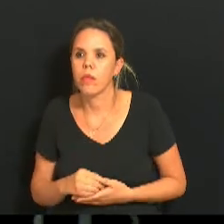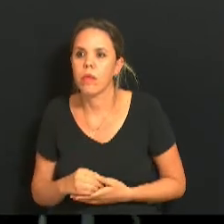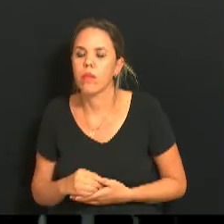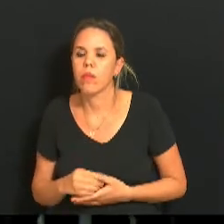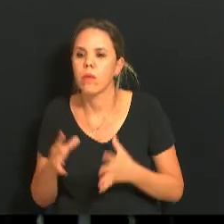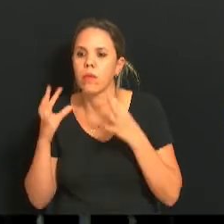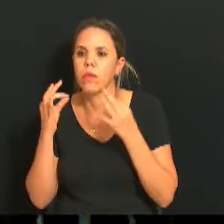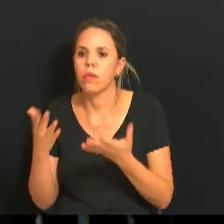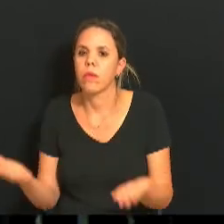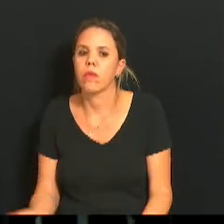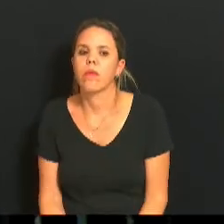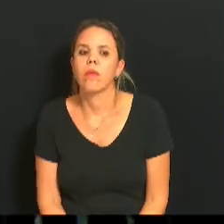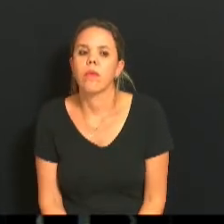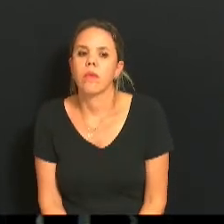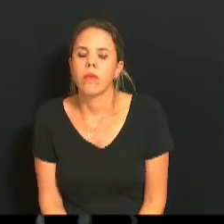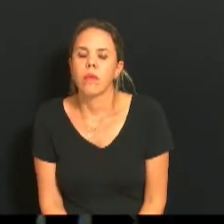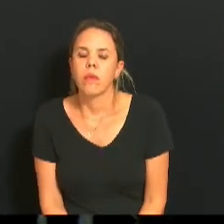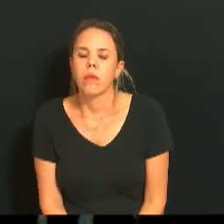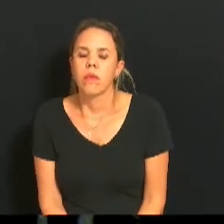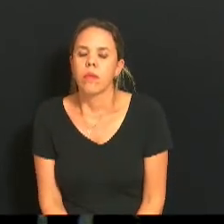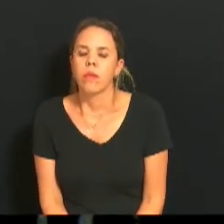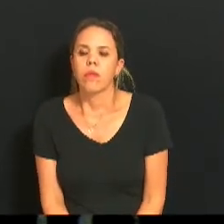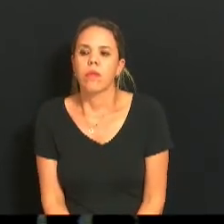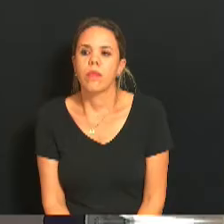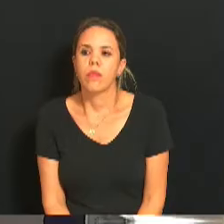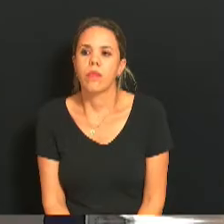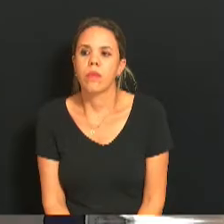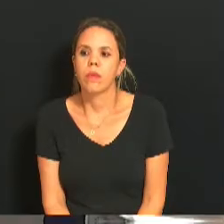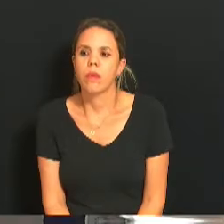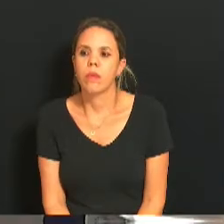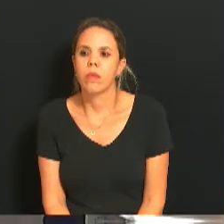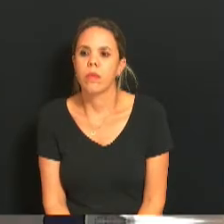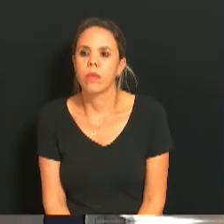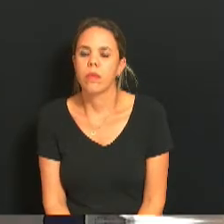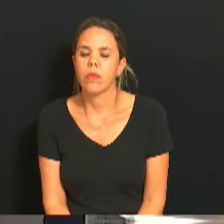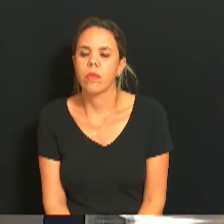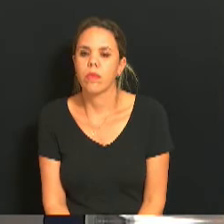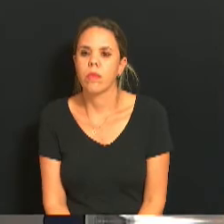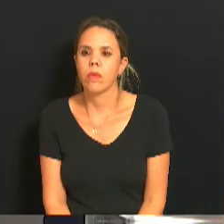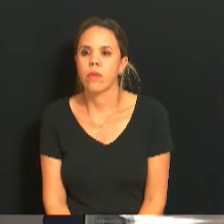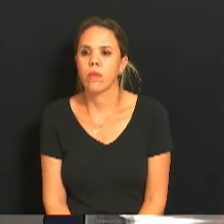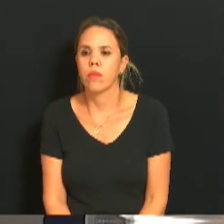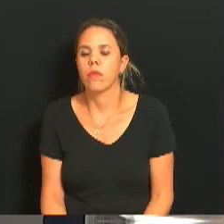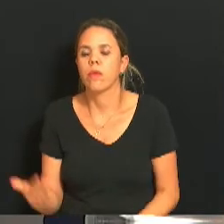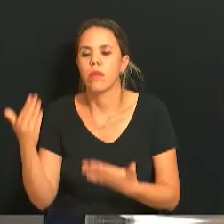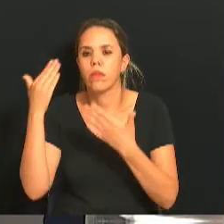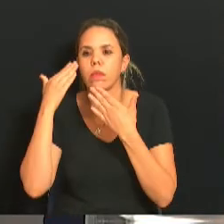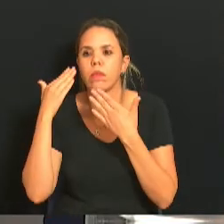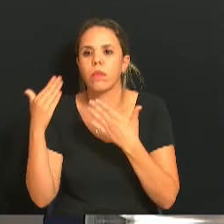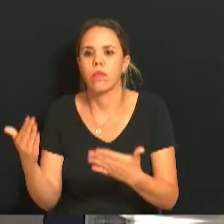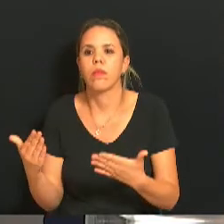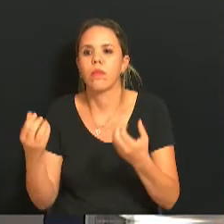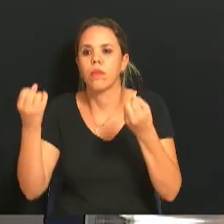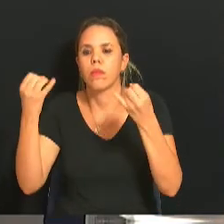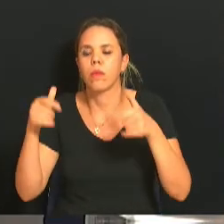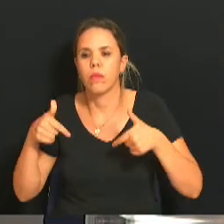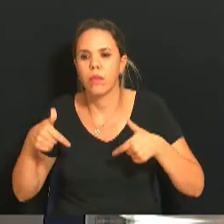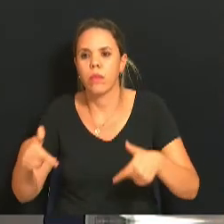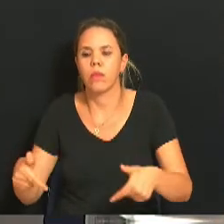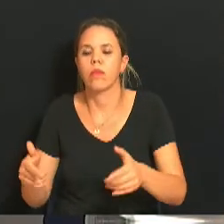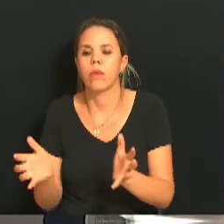atenção de vocês o programa de sua exposição agradeço a verificação